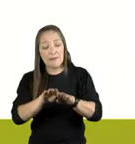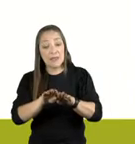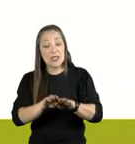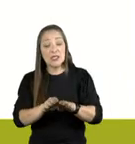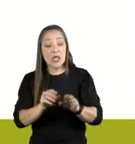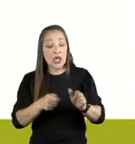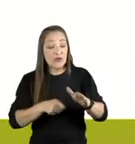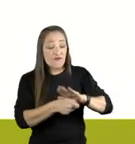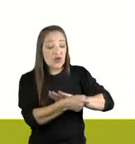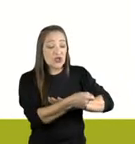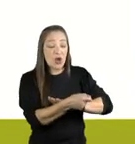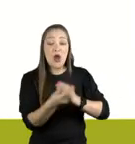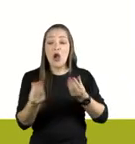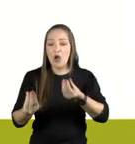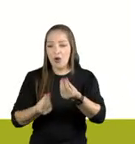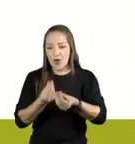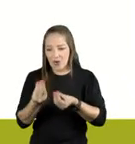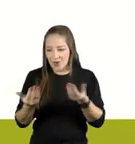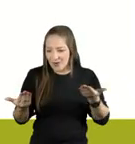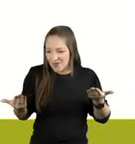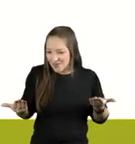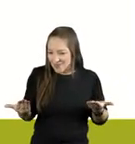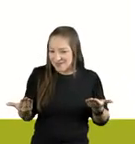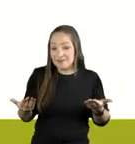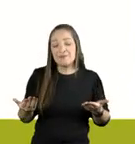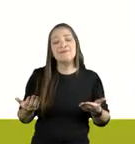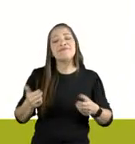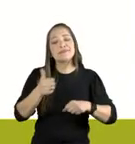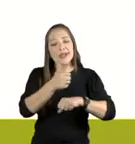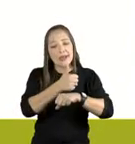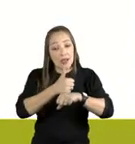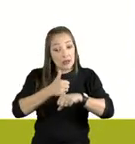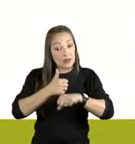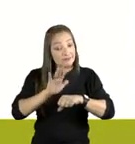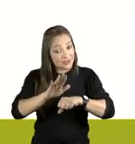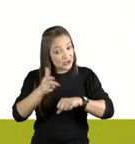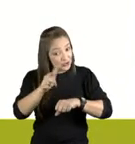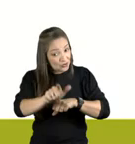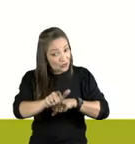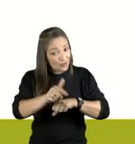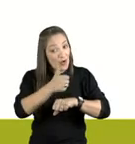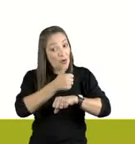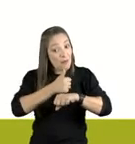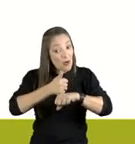lembrar, né, profissionais exímios e qualificados ao seu lado.